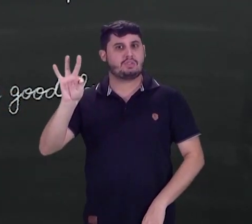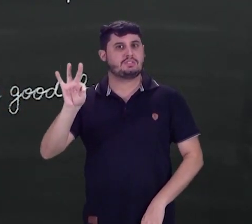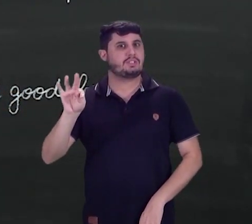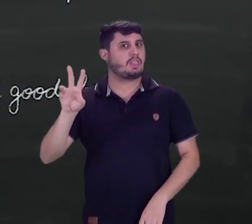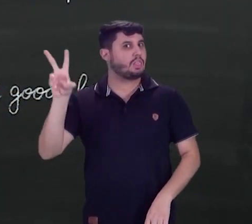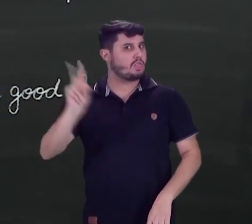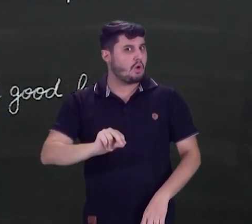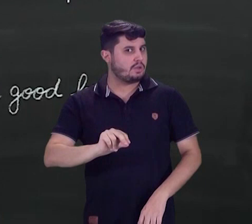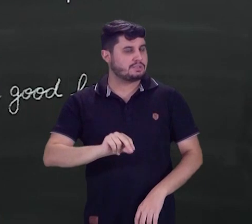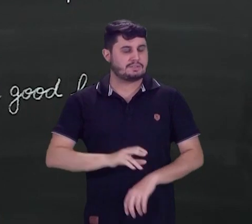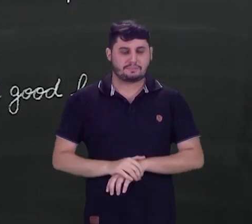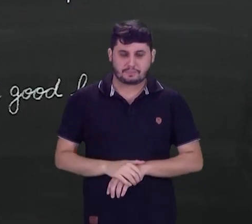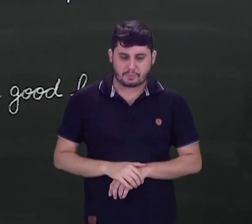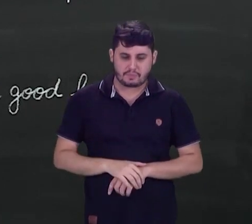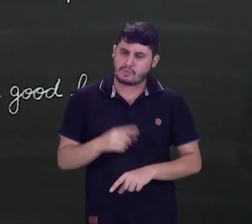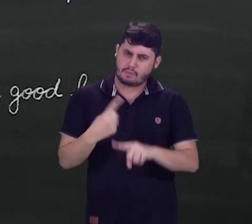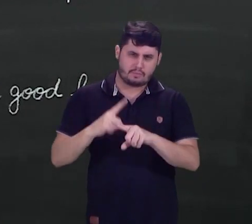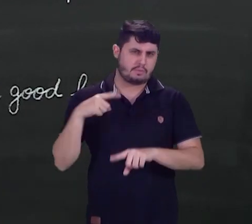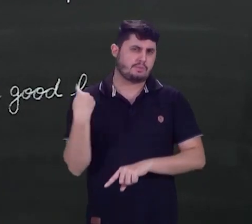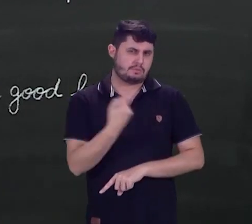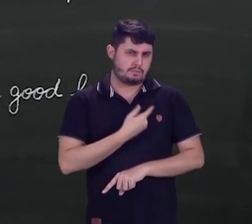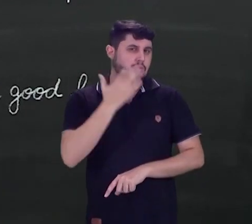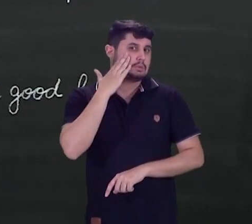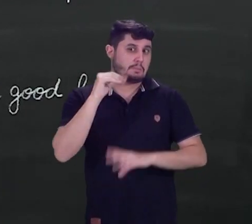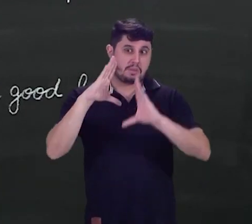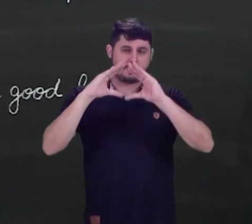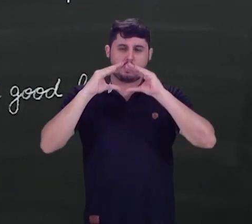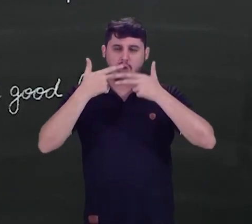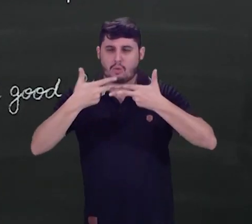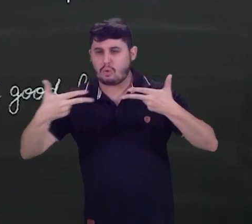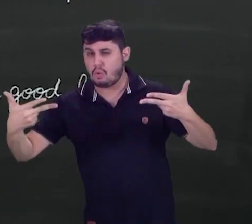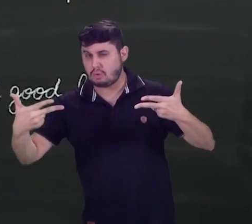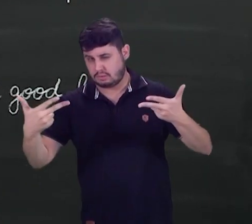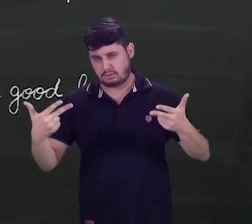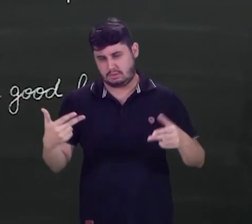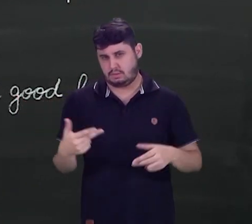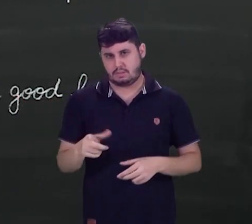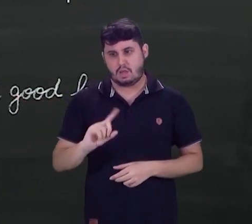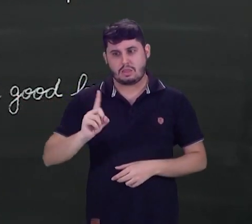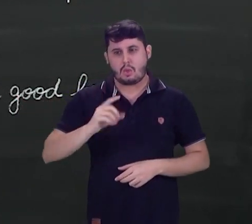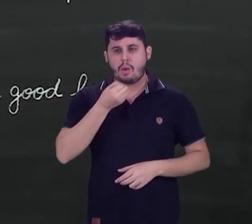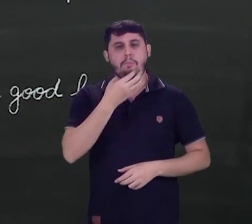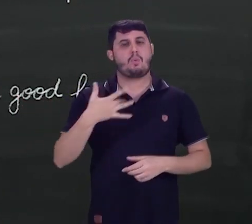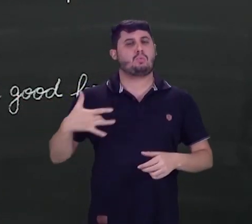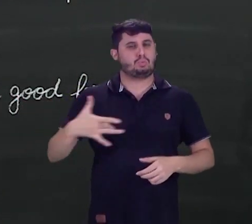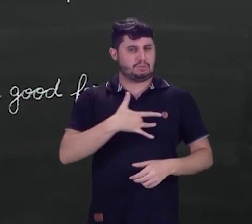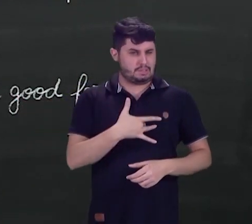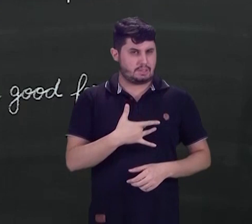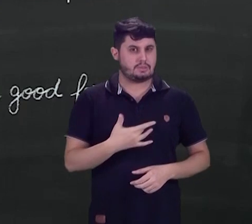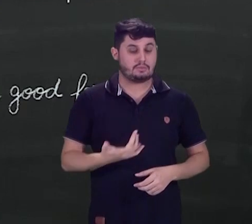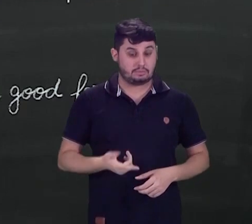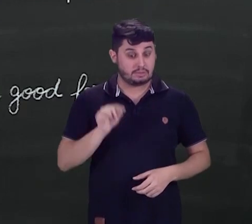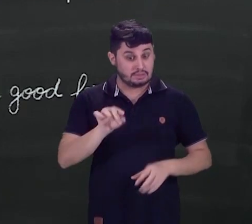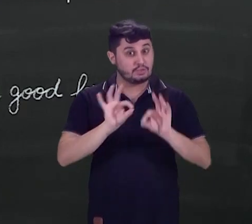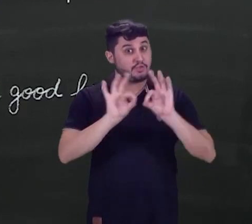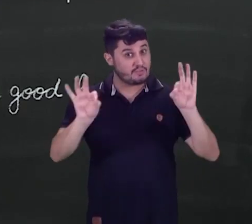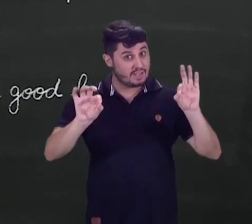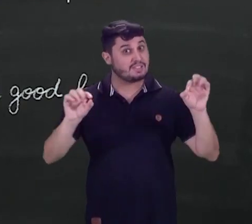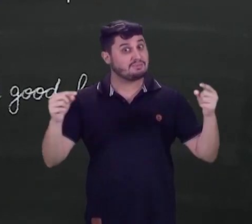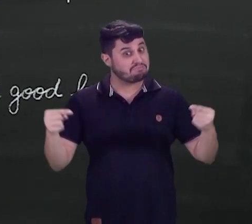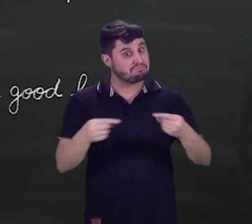combinar, fast food não é tão bom para a saúde. E é isso exatamente que está falando aqui nessa frase, ó. Fast